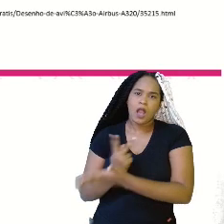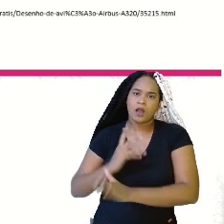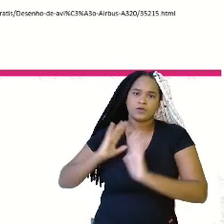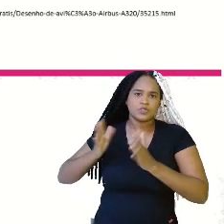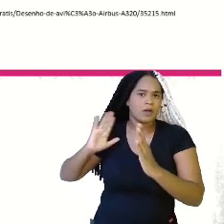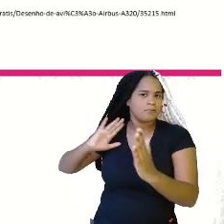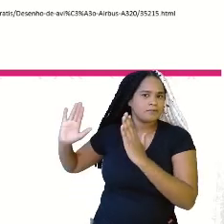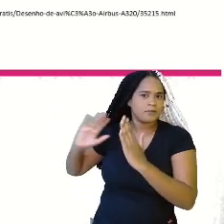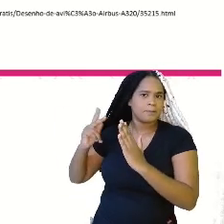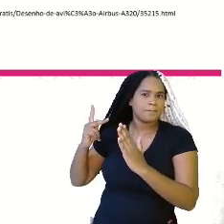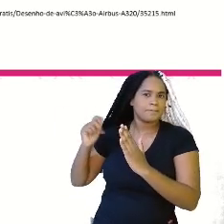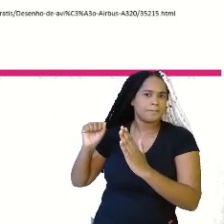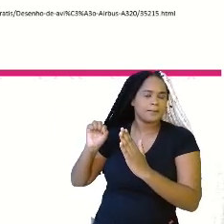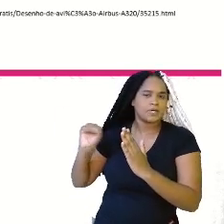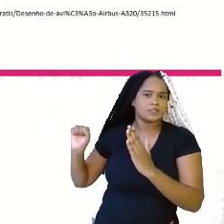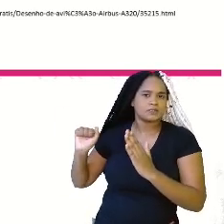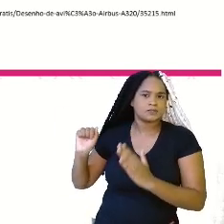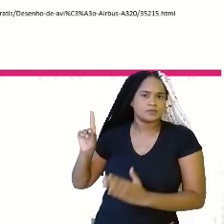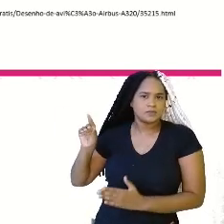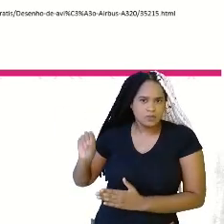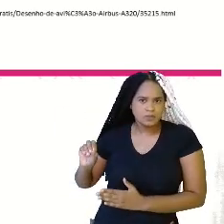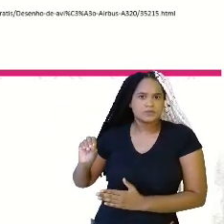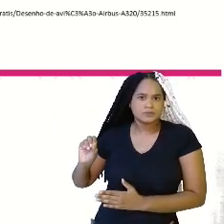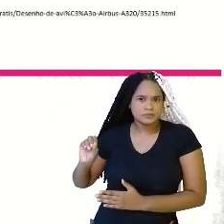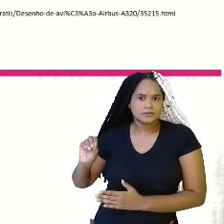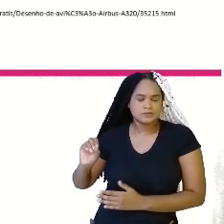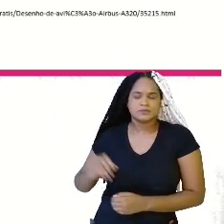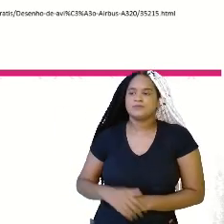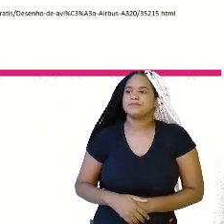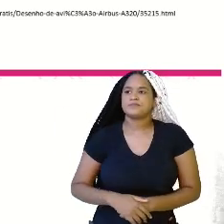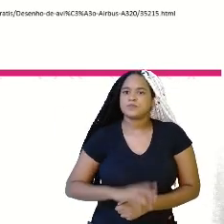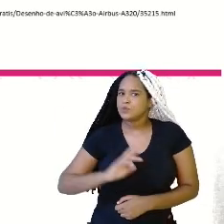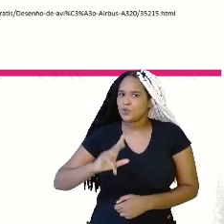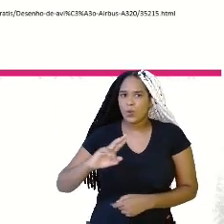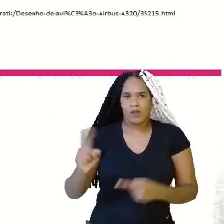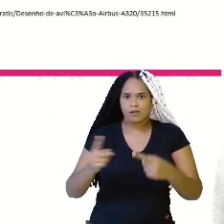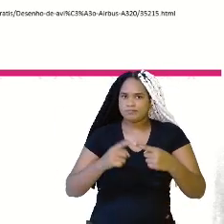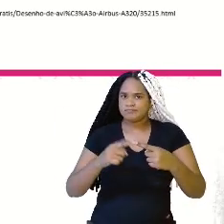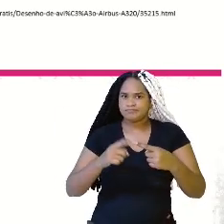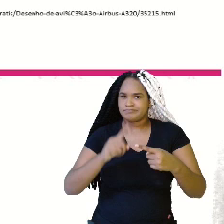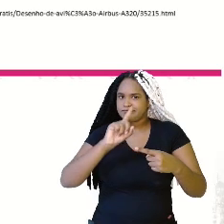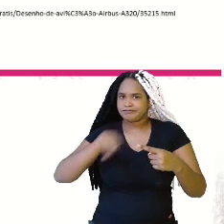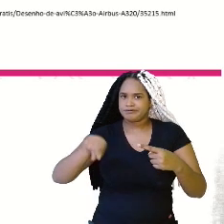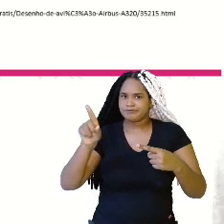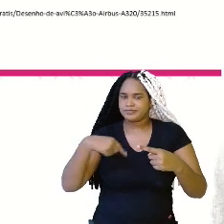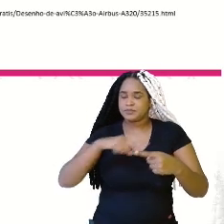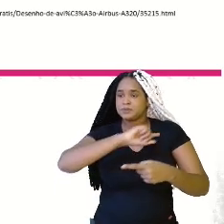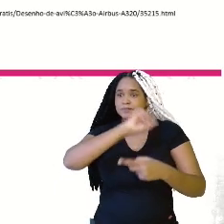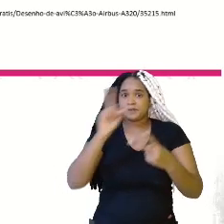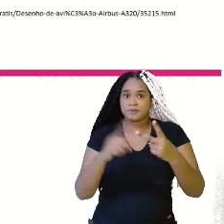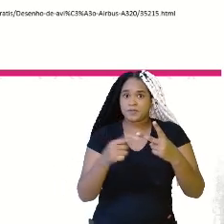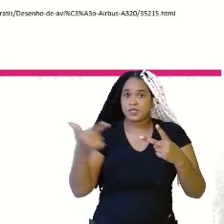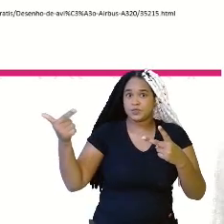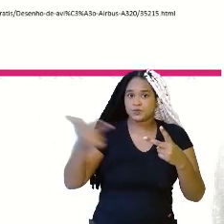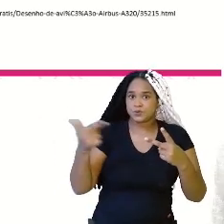aconteceu. Então, está no passado. Então, não é a primeira frase. Vamos agora para a segunda frase. Luana toca